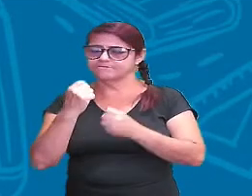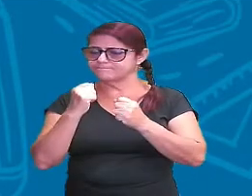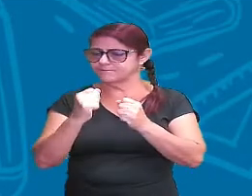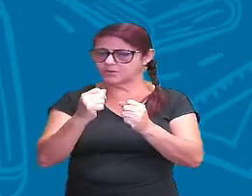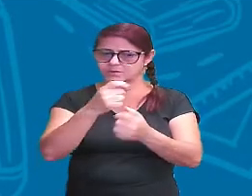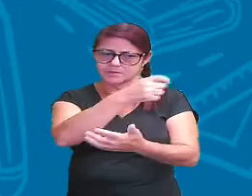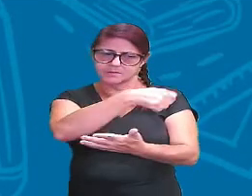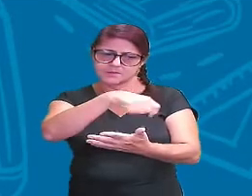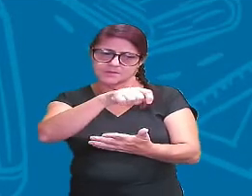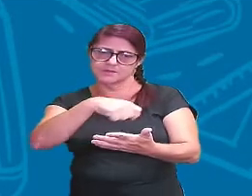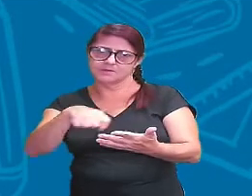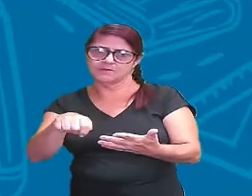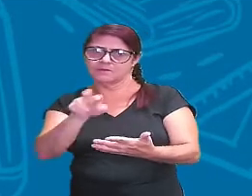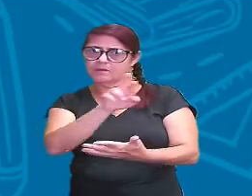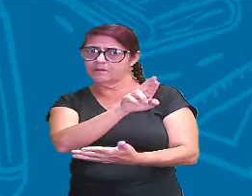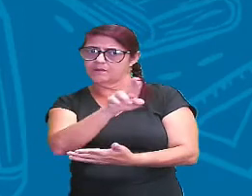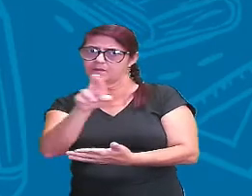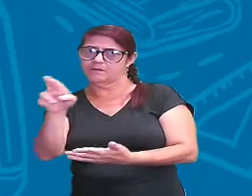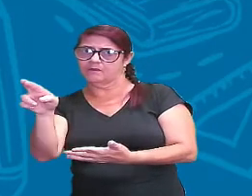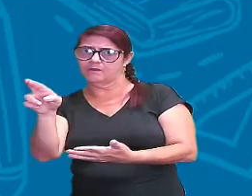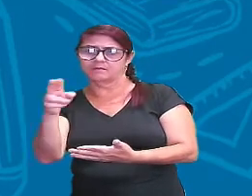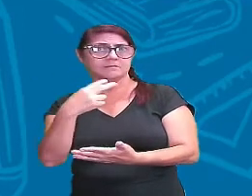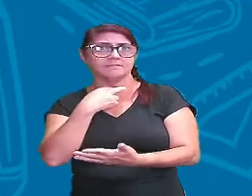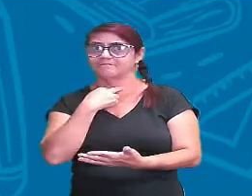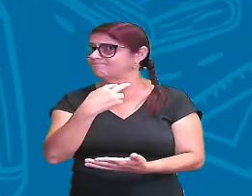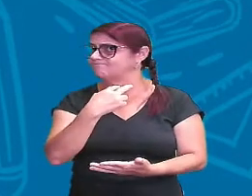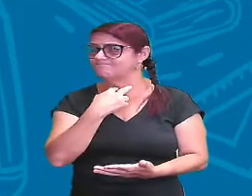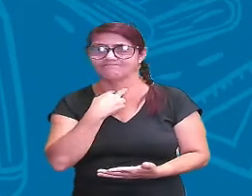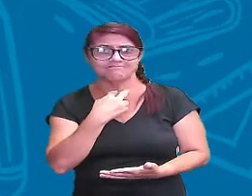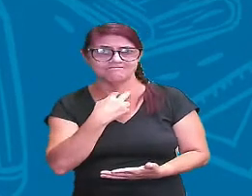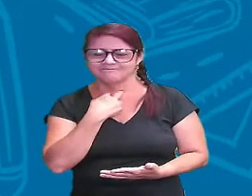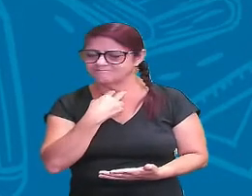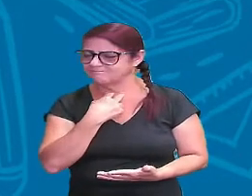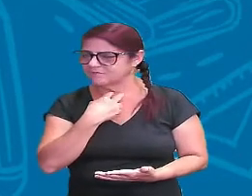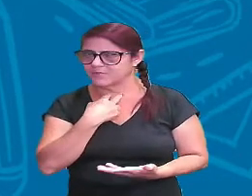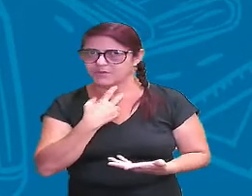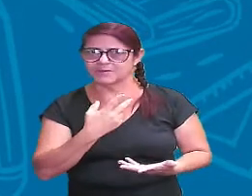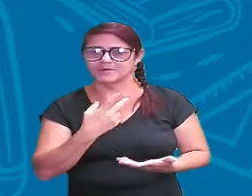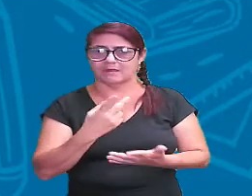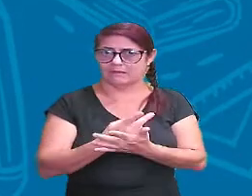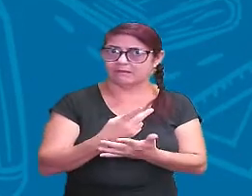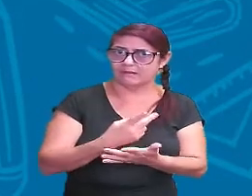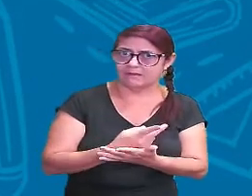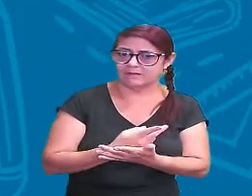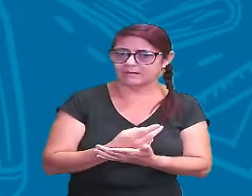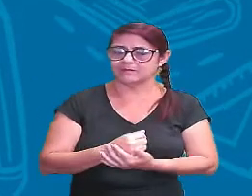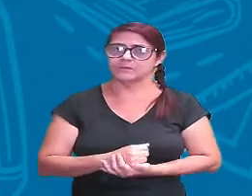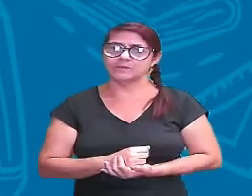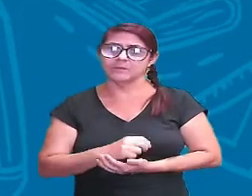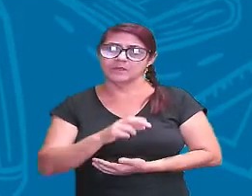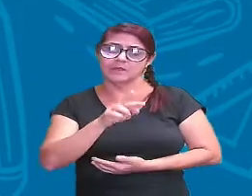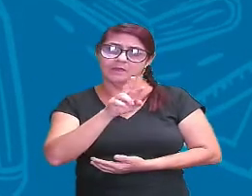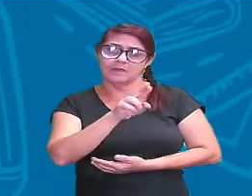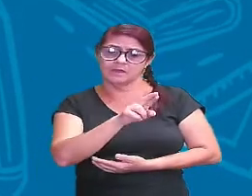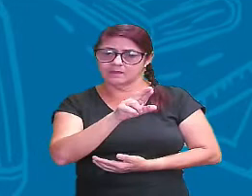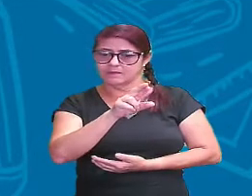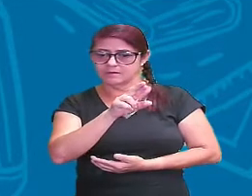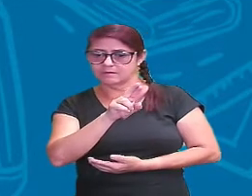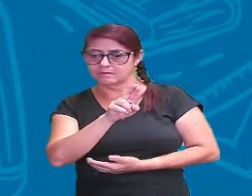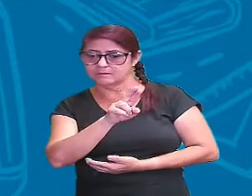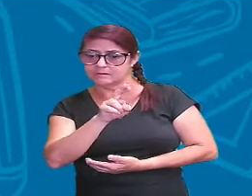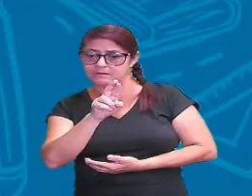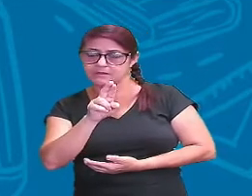com dois R's no início. Não pode, tá, gente? Não mesmo. Esse RR, ele só